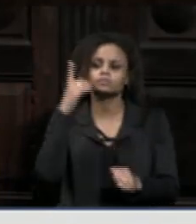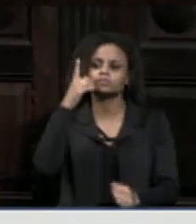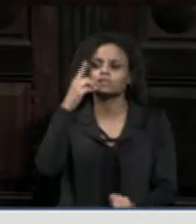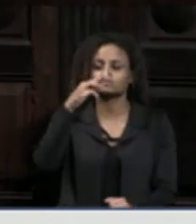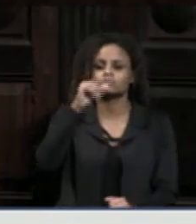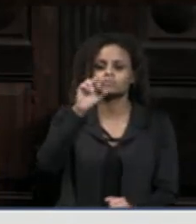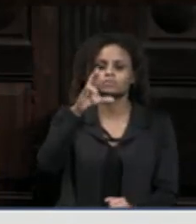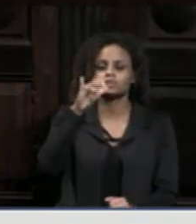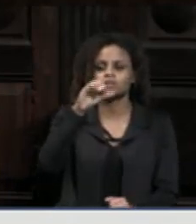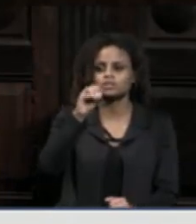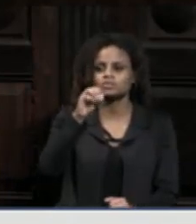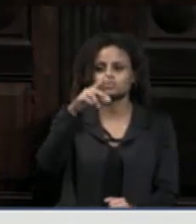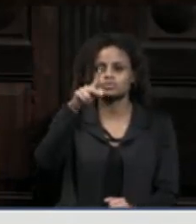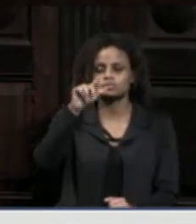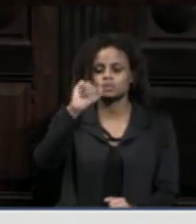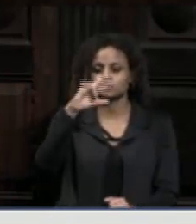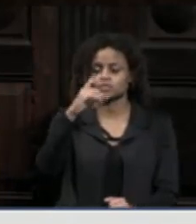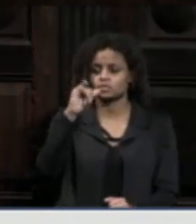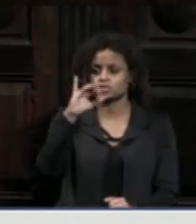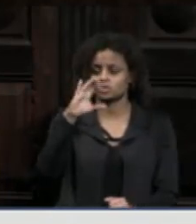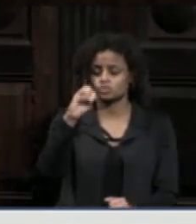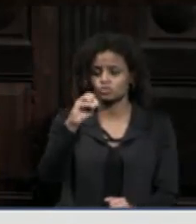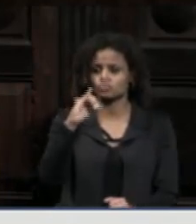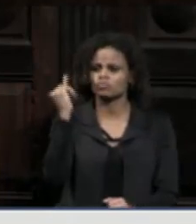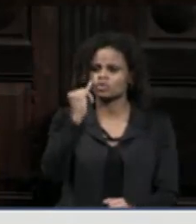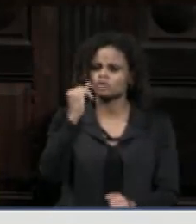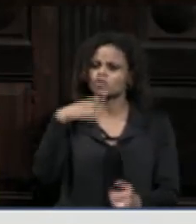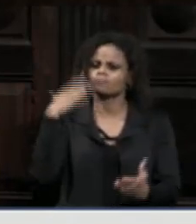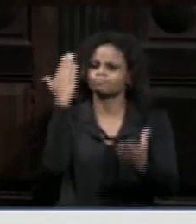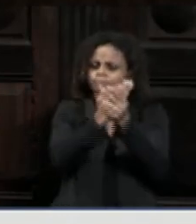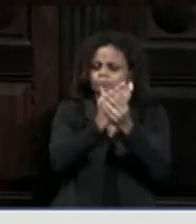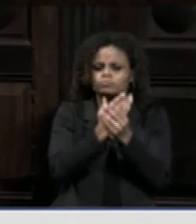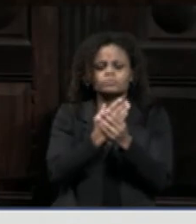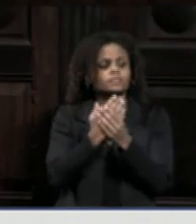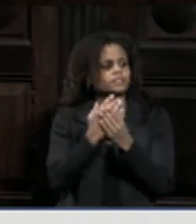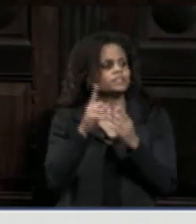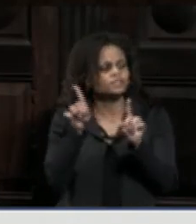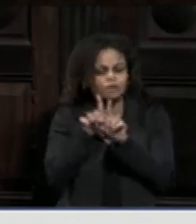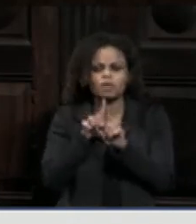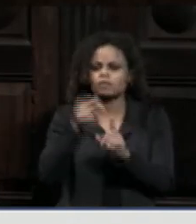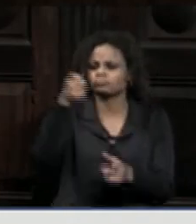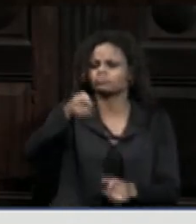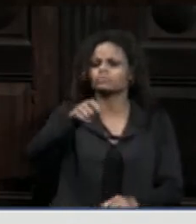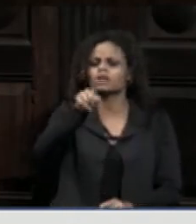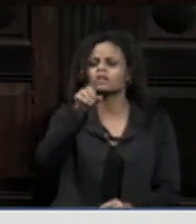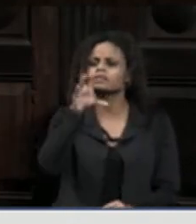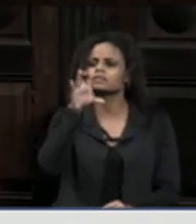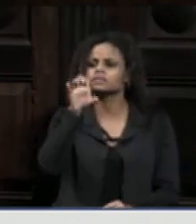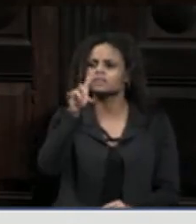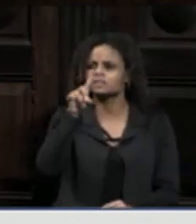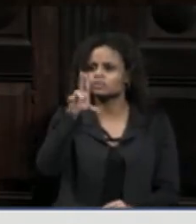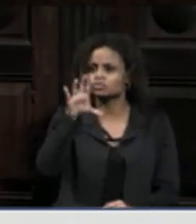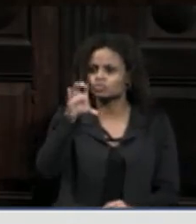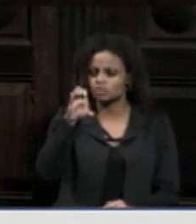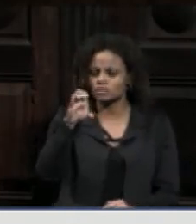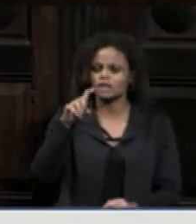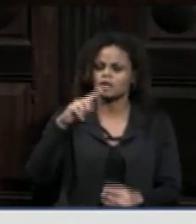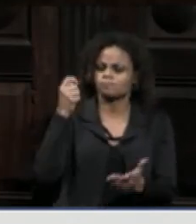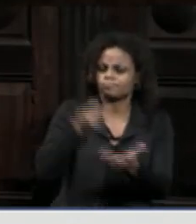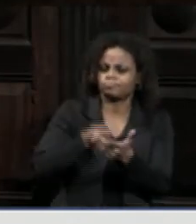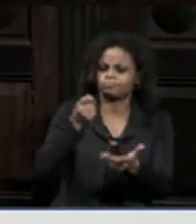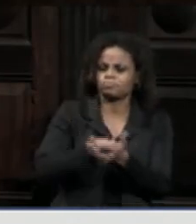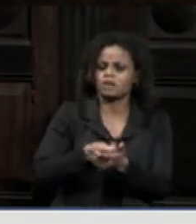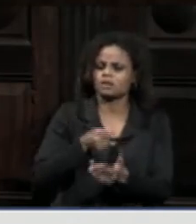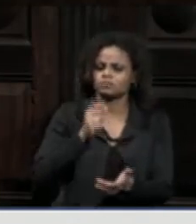muito importante que a gente denuncie e cobre providências à SEDUC para que seja honrado o